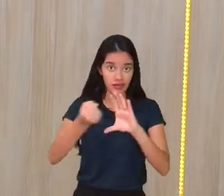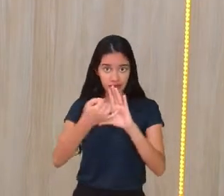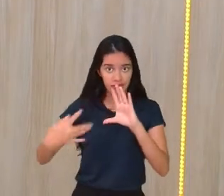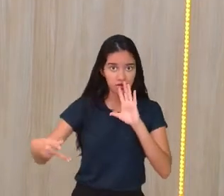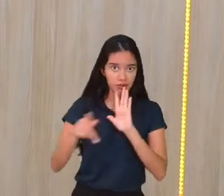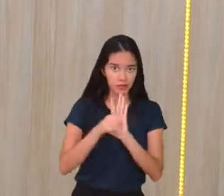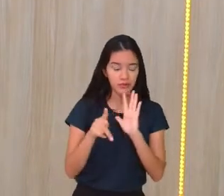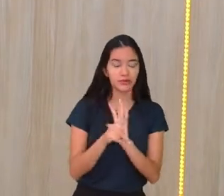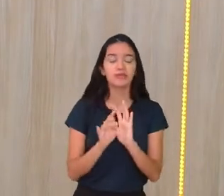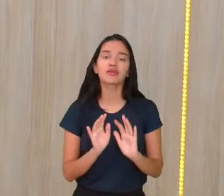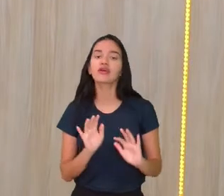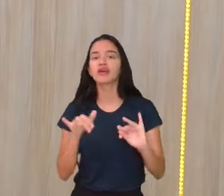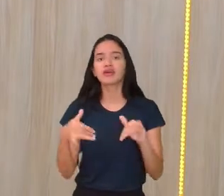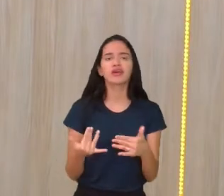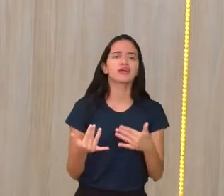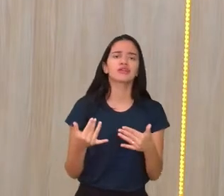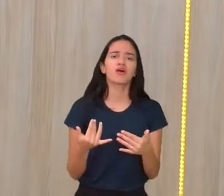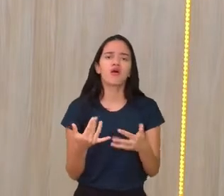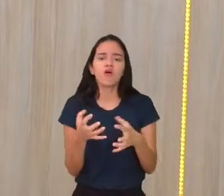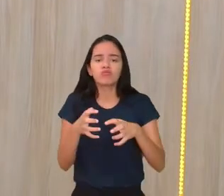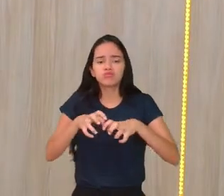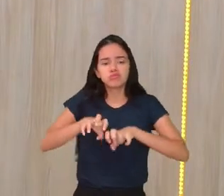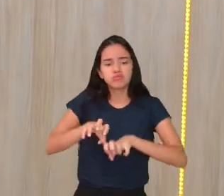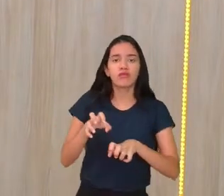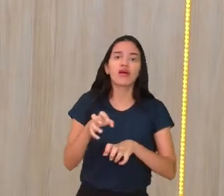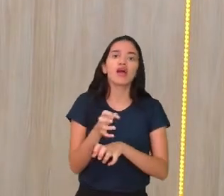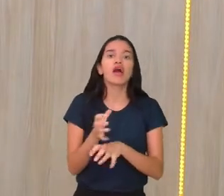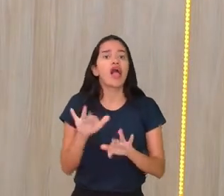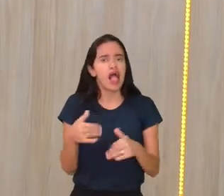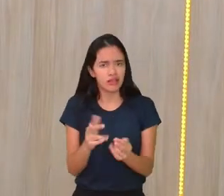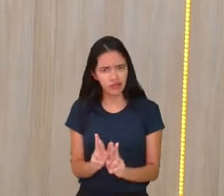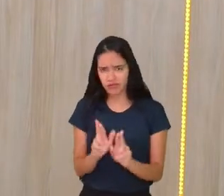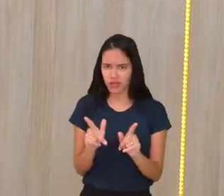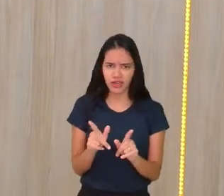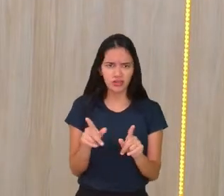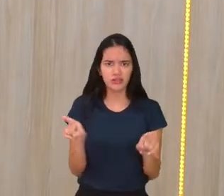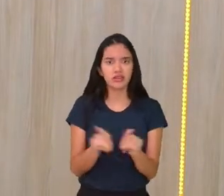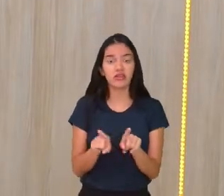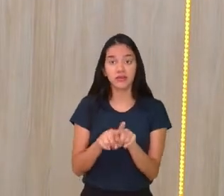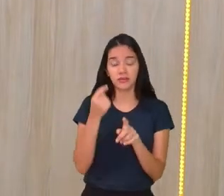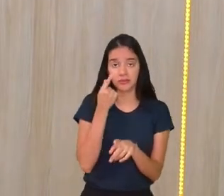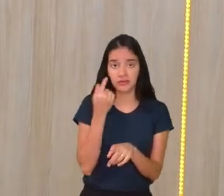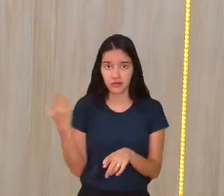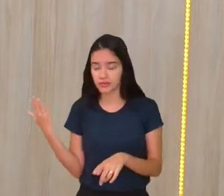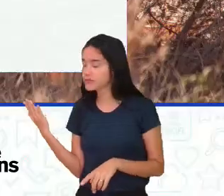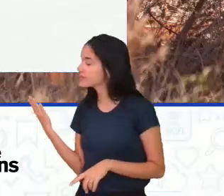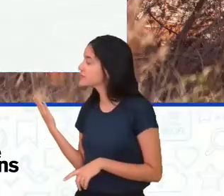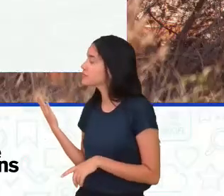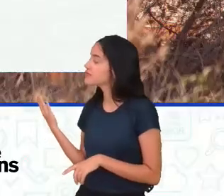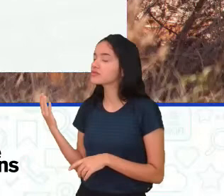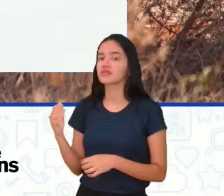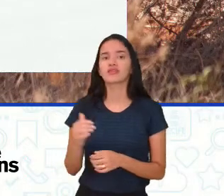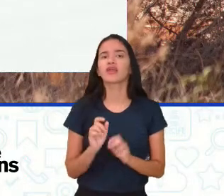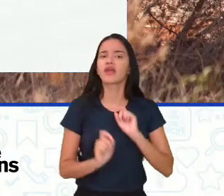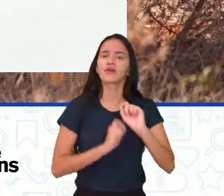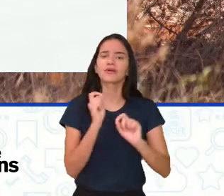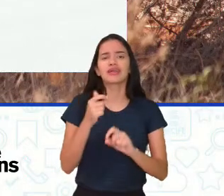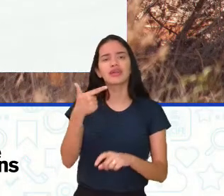E aí o Cerrado não vai ser diferente. Se você vê aqui na sua tela, acompanha comigo, ó.